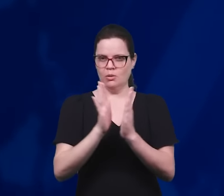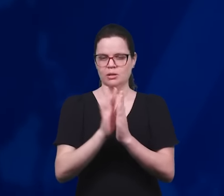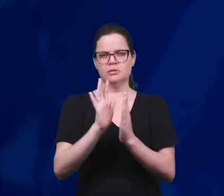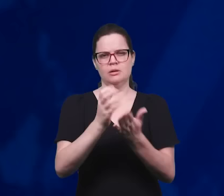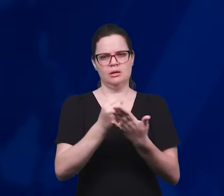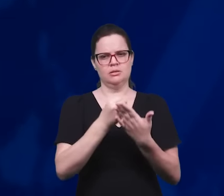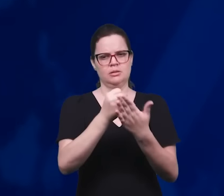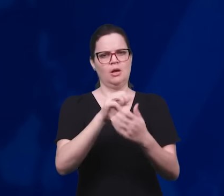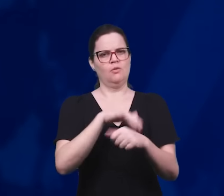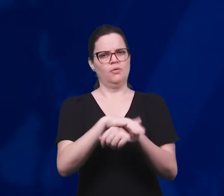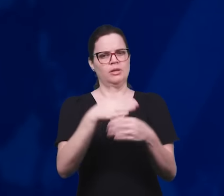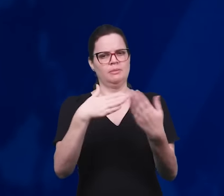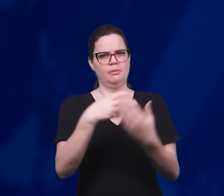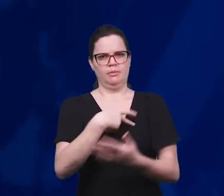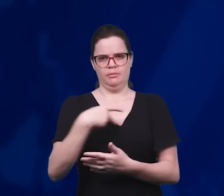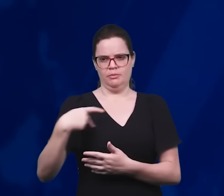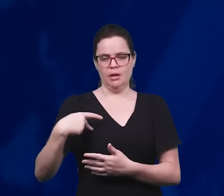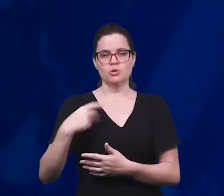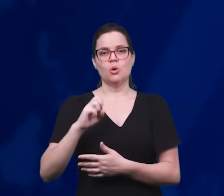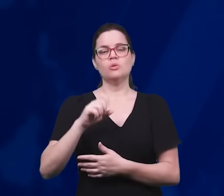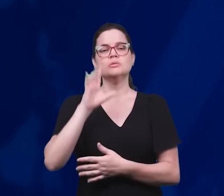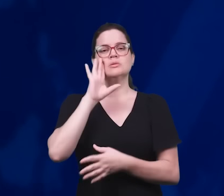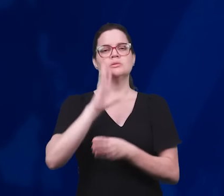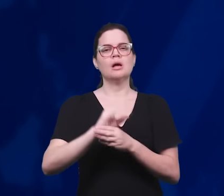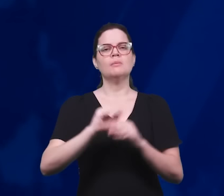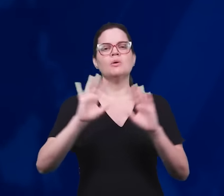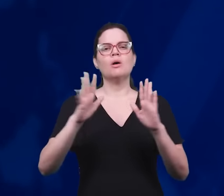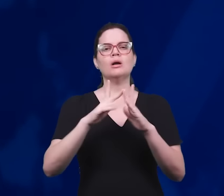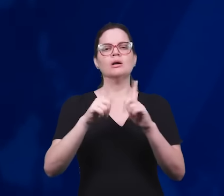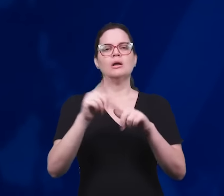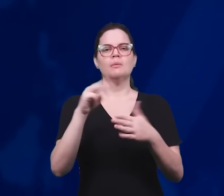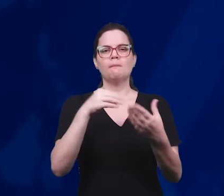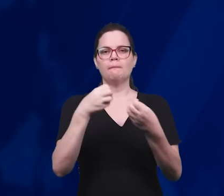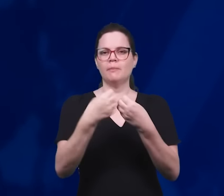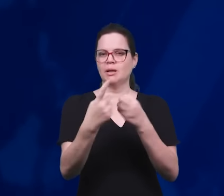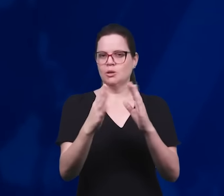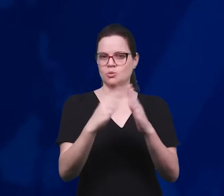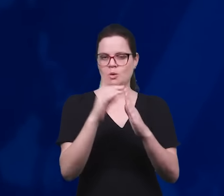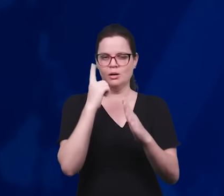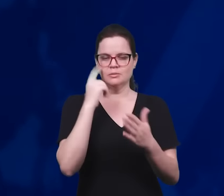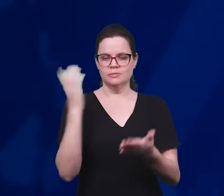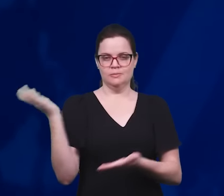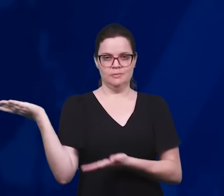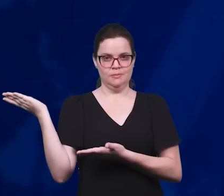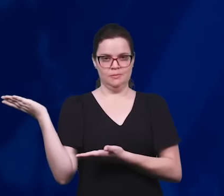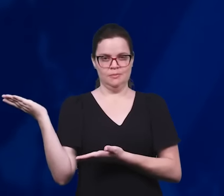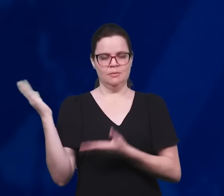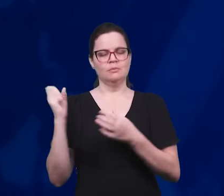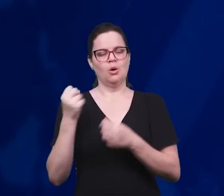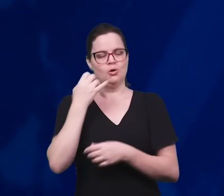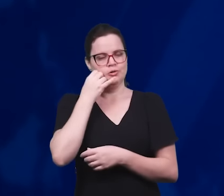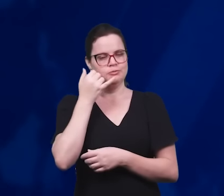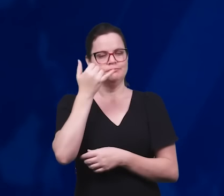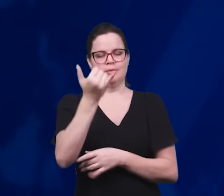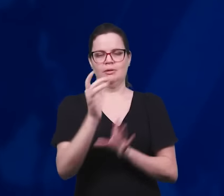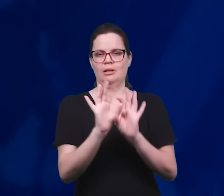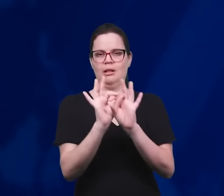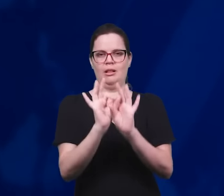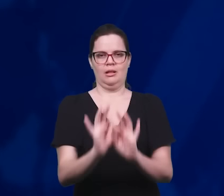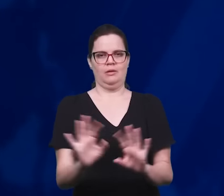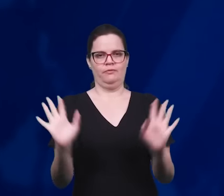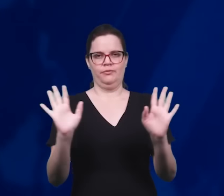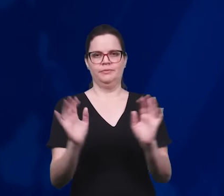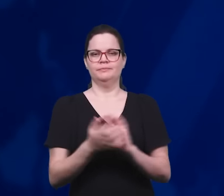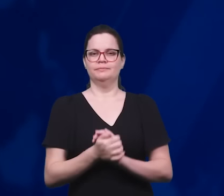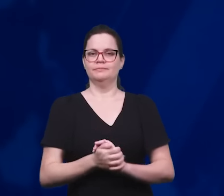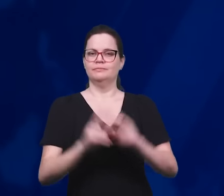quer uma assistência, ou mesmo saber de uma igreja mais próxima à sua casa. O número está aqui na tela, estamos à sua disposição